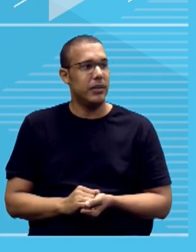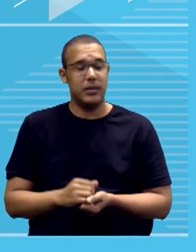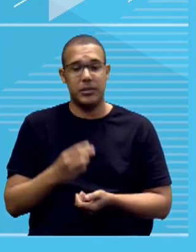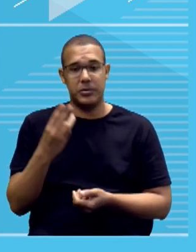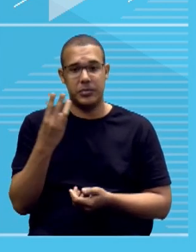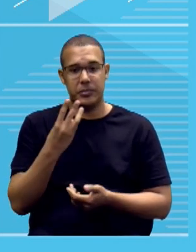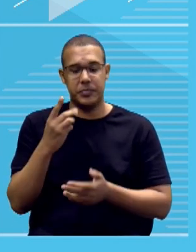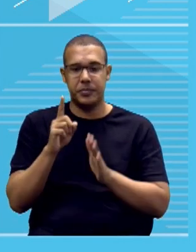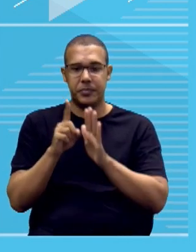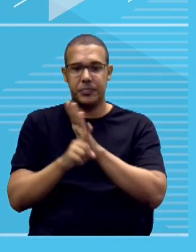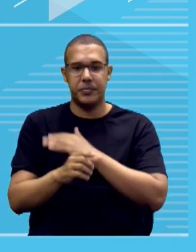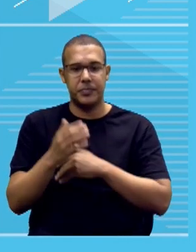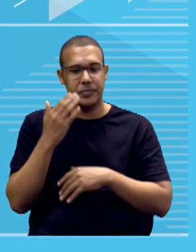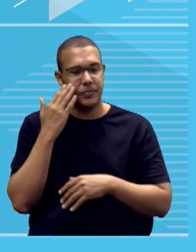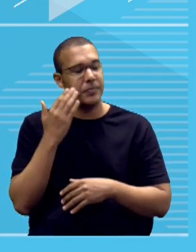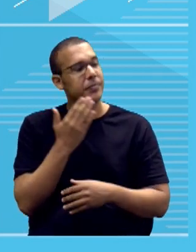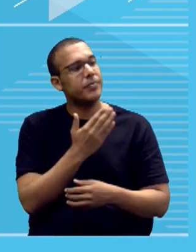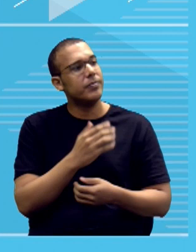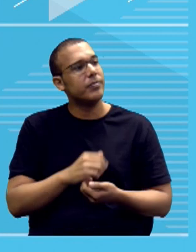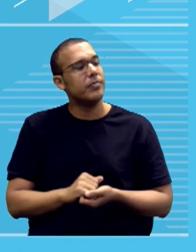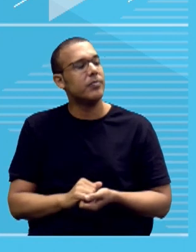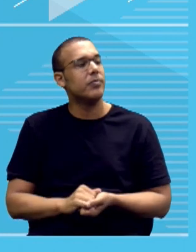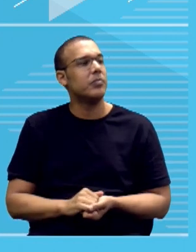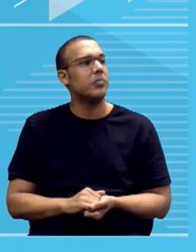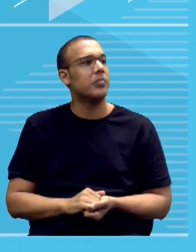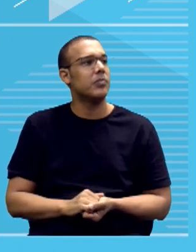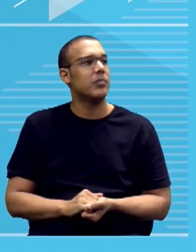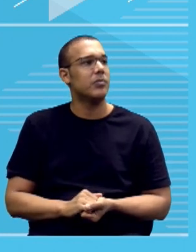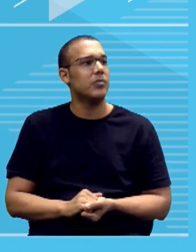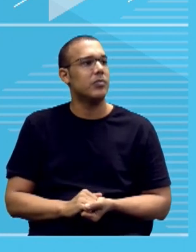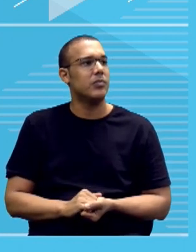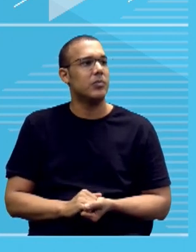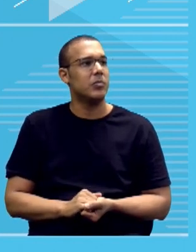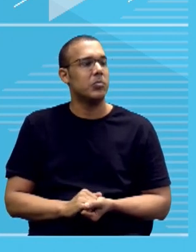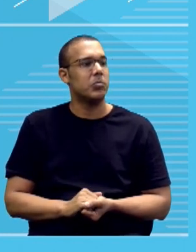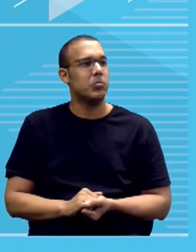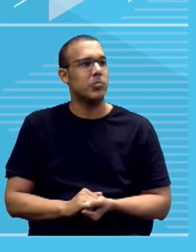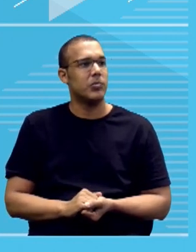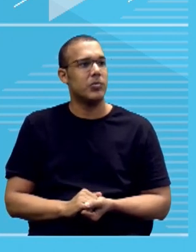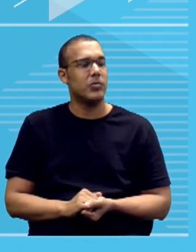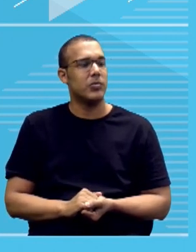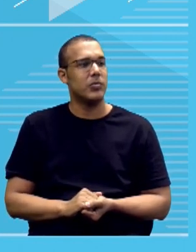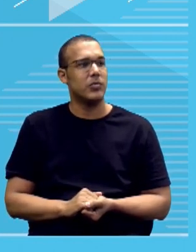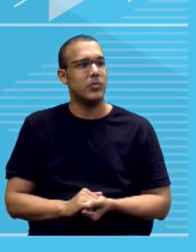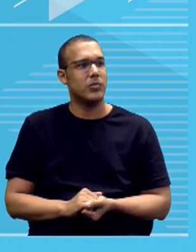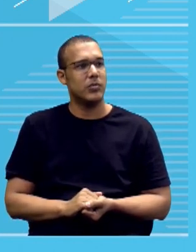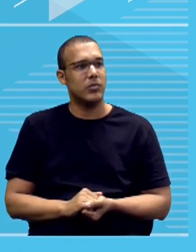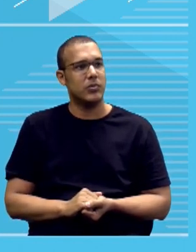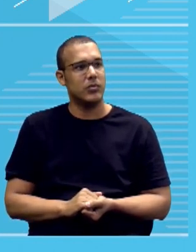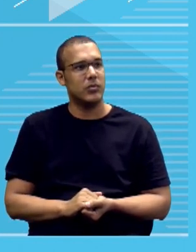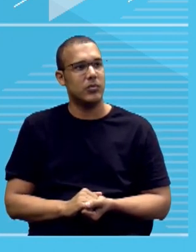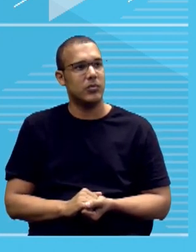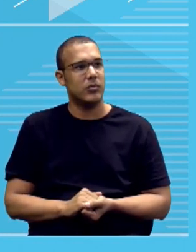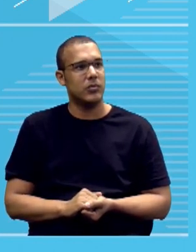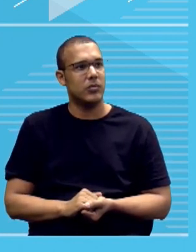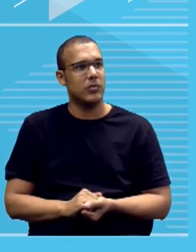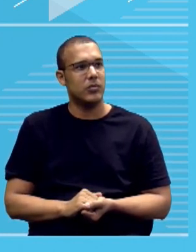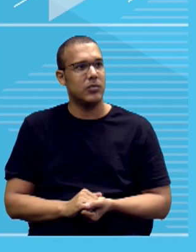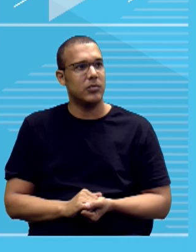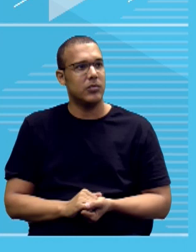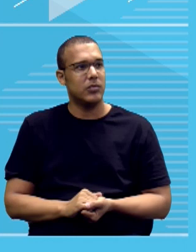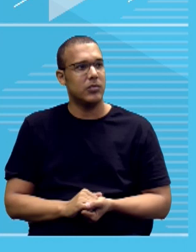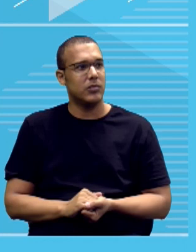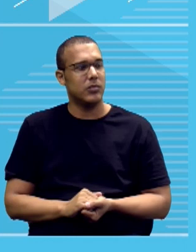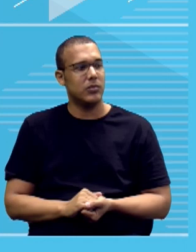Olha a terceira questão. Como é que ela seria? Fala o seguinte. Um gerador elétrico é um dispositivo que fornece energia às